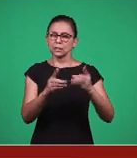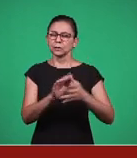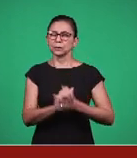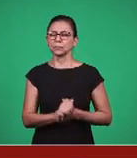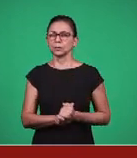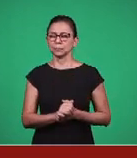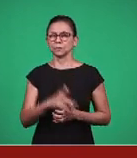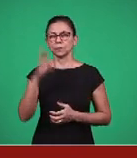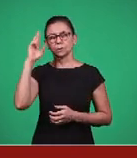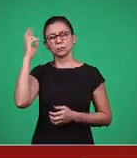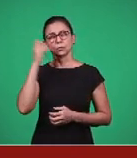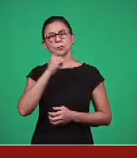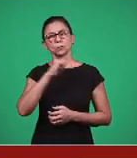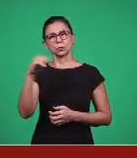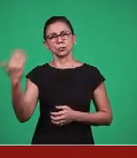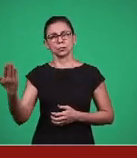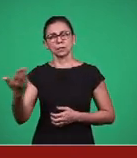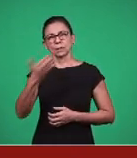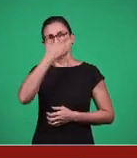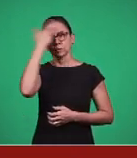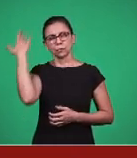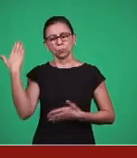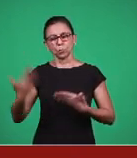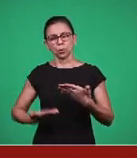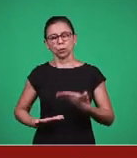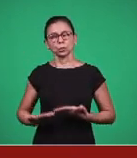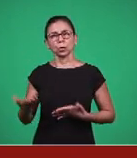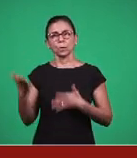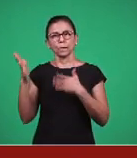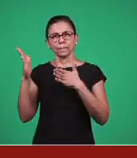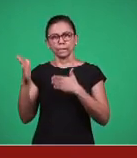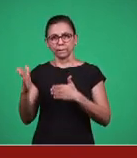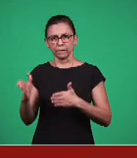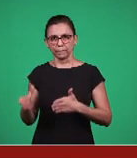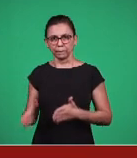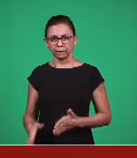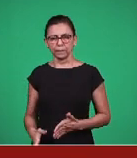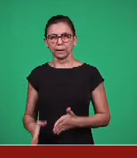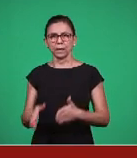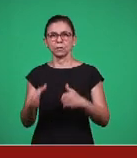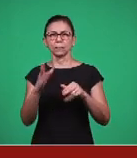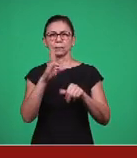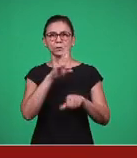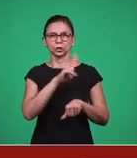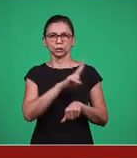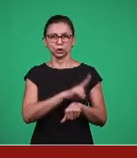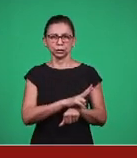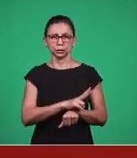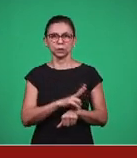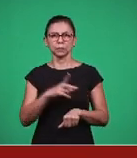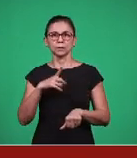Senhor pôs sobre os seus servos, para lhes dar a tempo a razão?